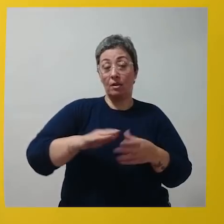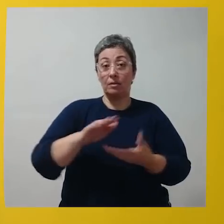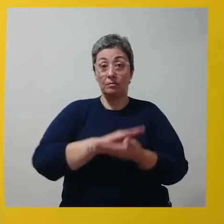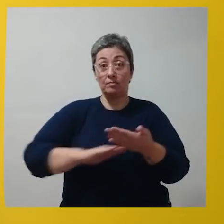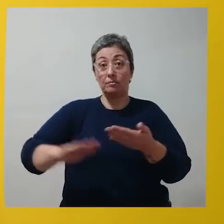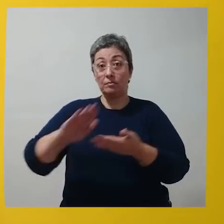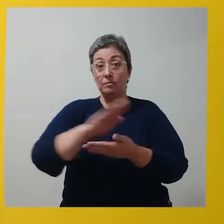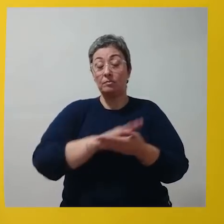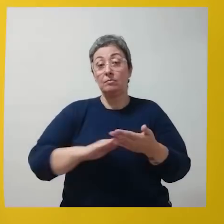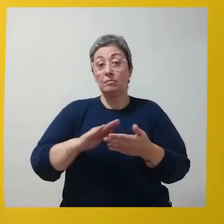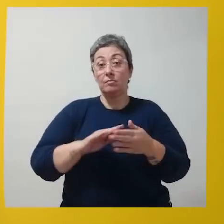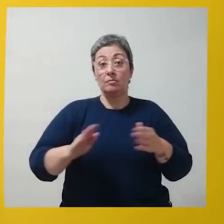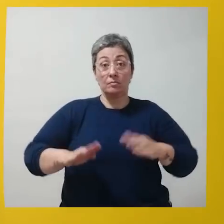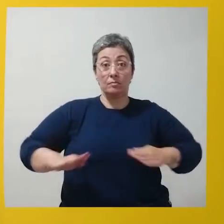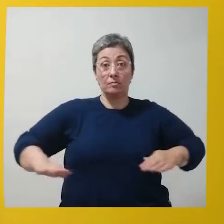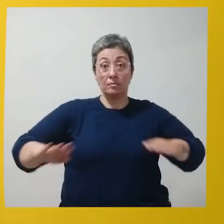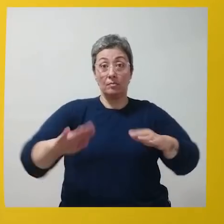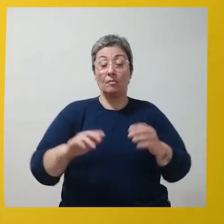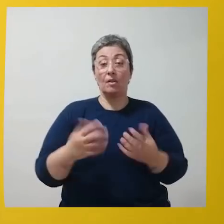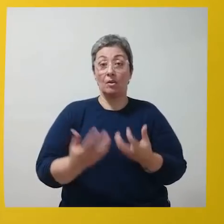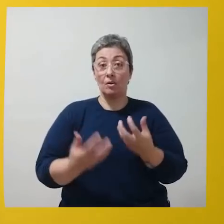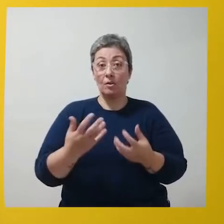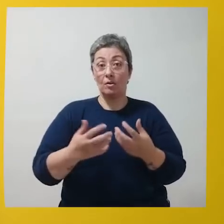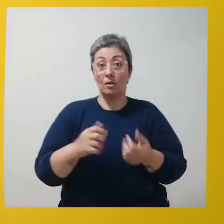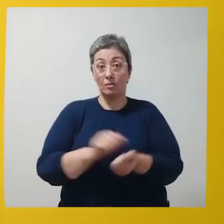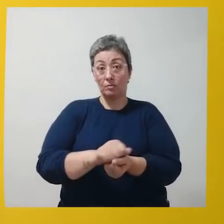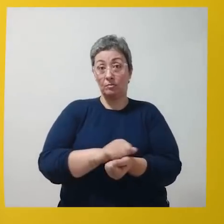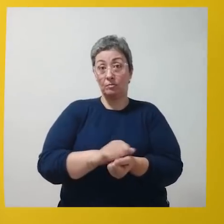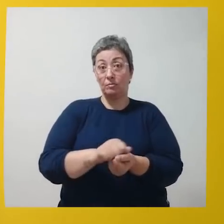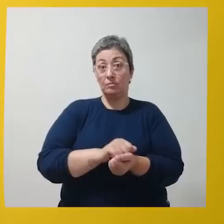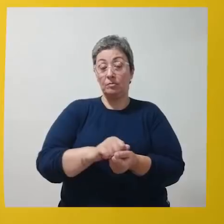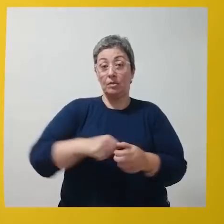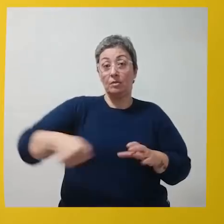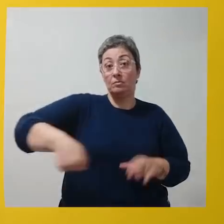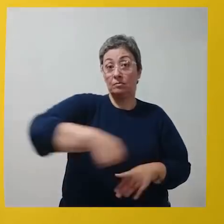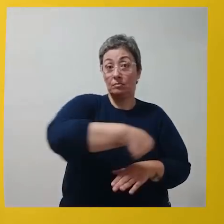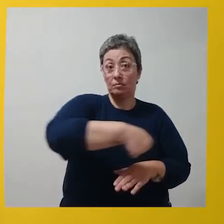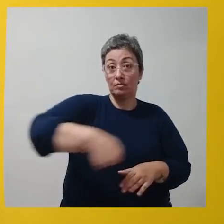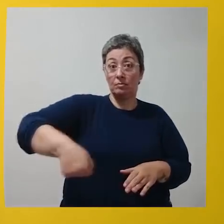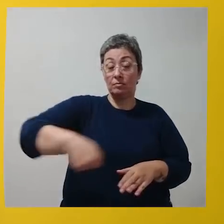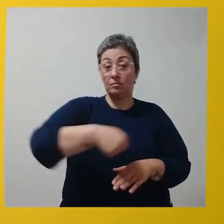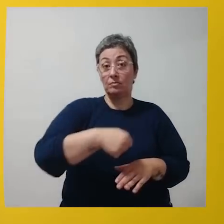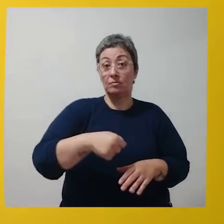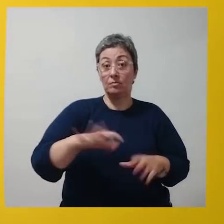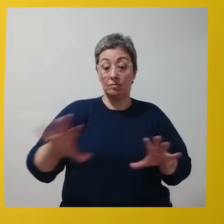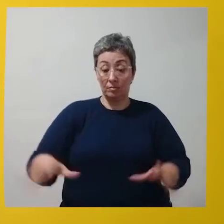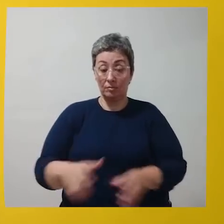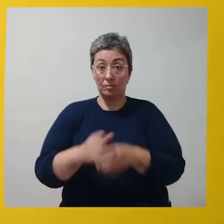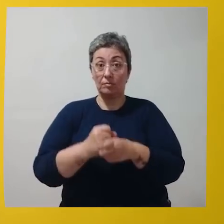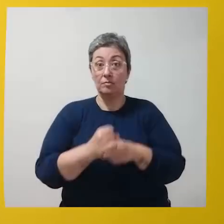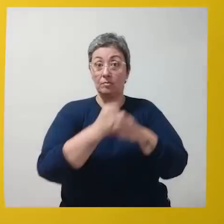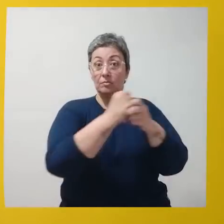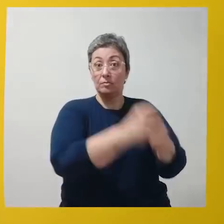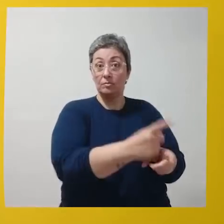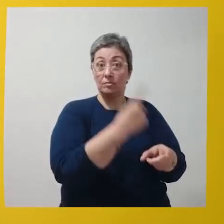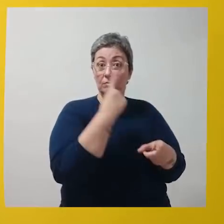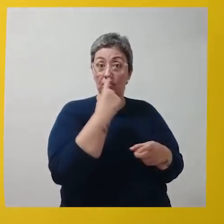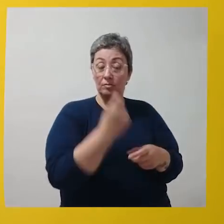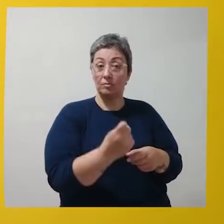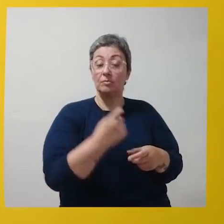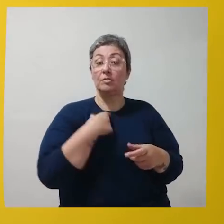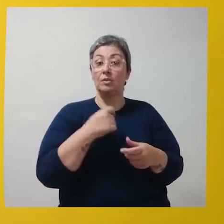louça, limpar o fogão, lavar roupa, passar roupa, tirar o lixo da casa, fazer